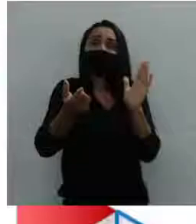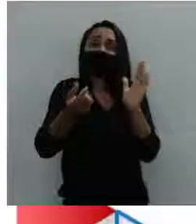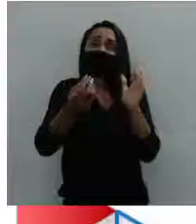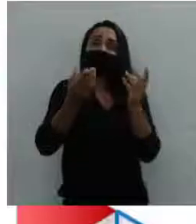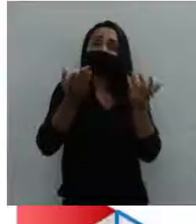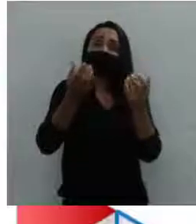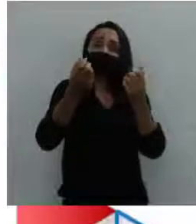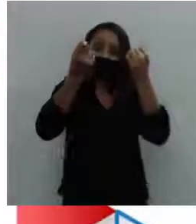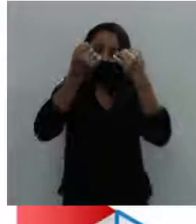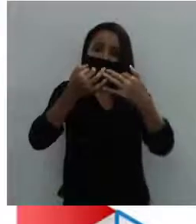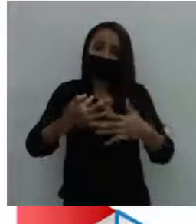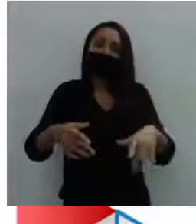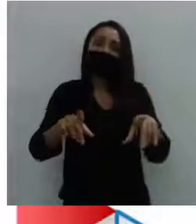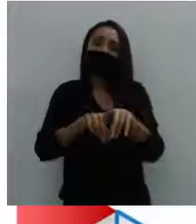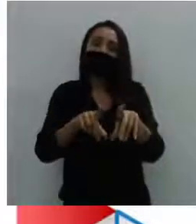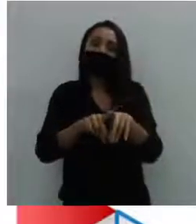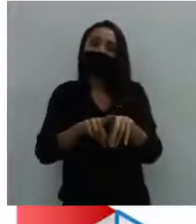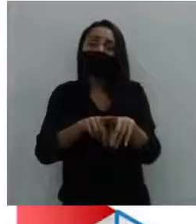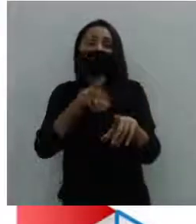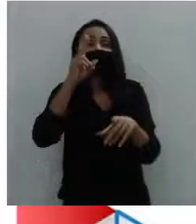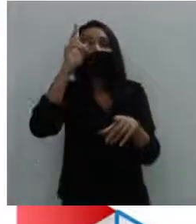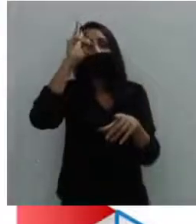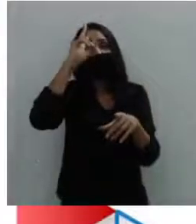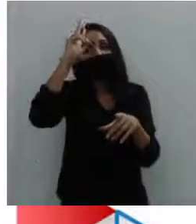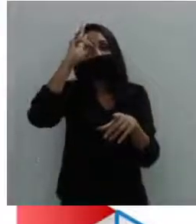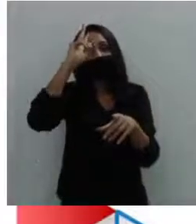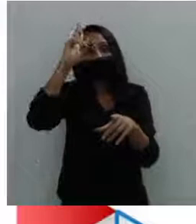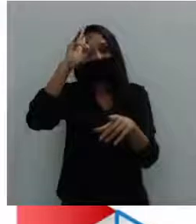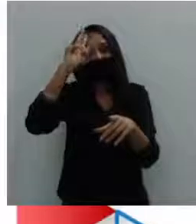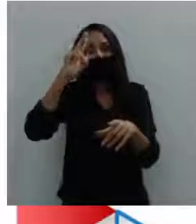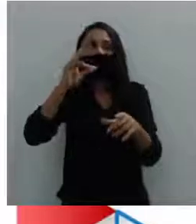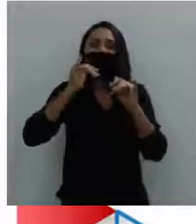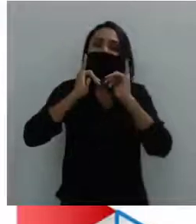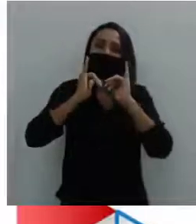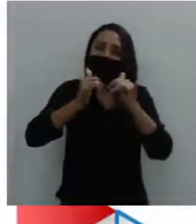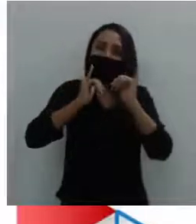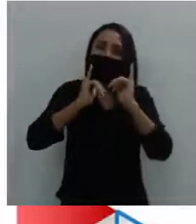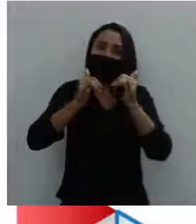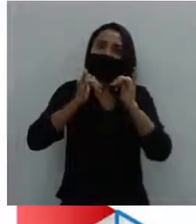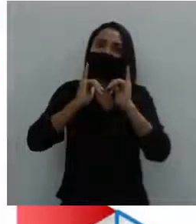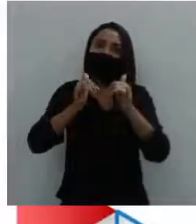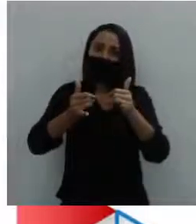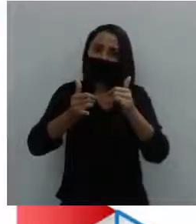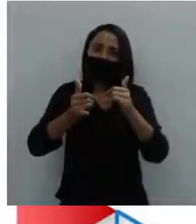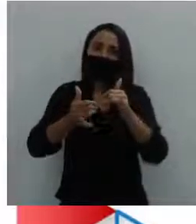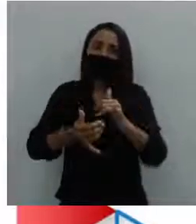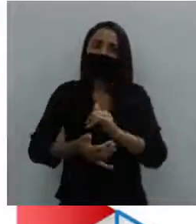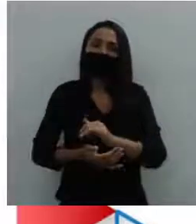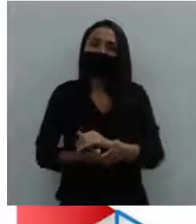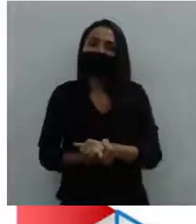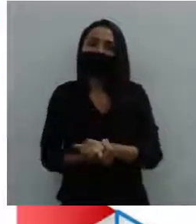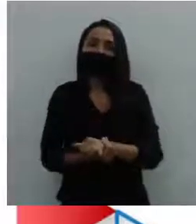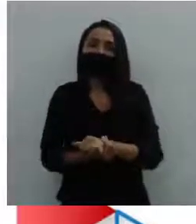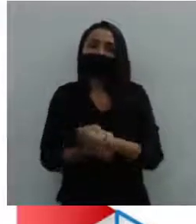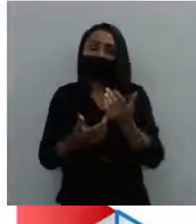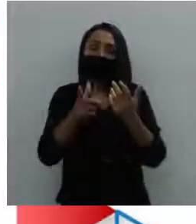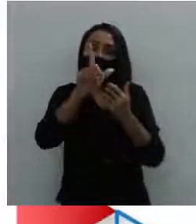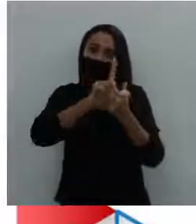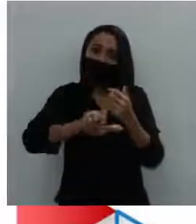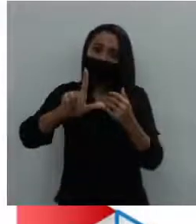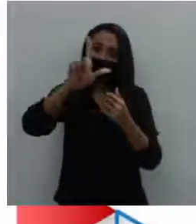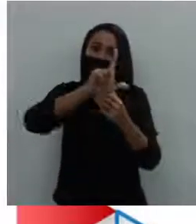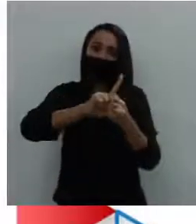ainda a seguinte questão. Lembrar que nessas narrativas, nas narrativas da